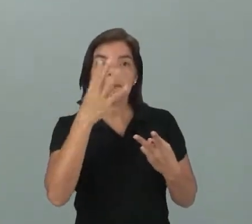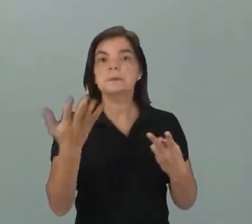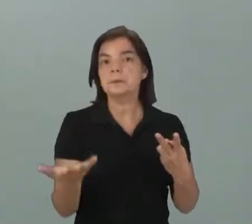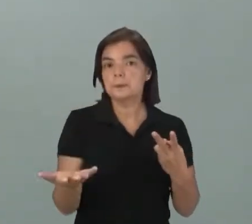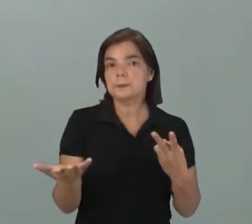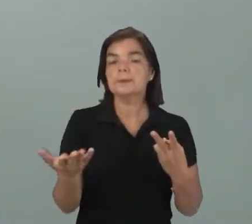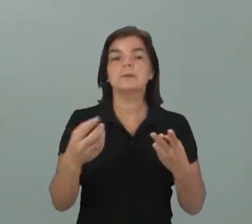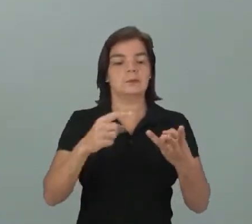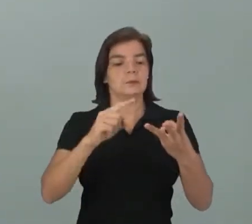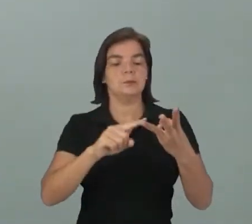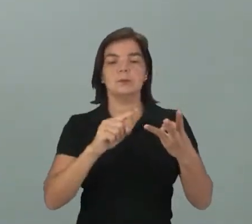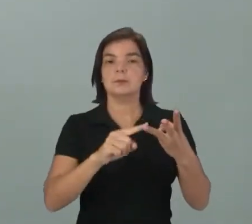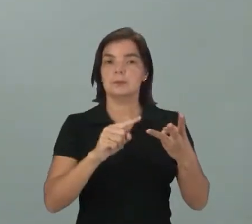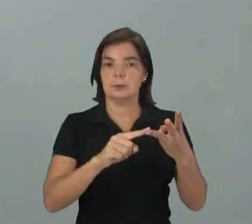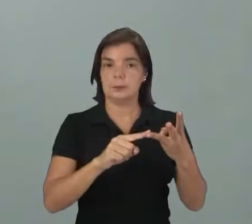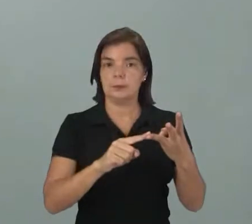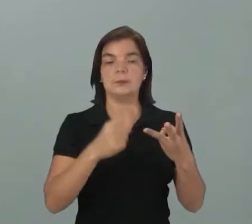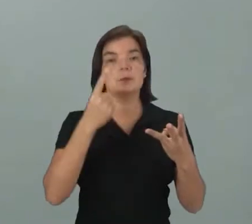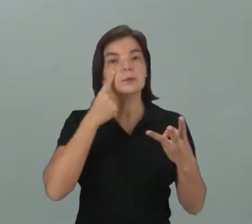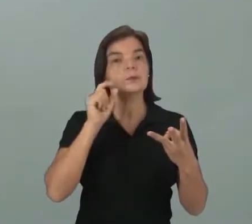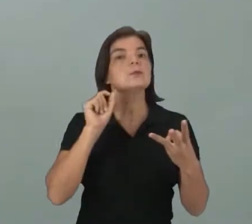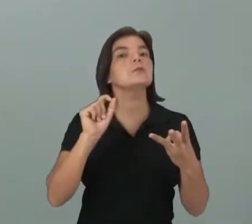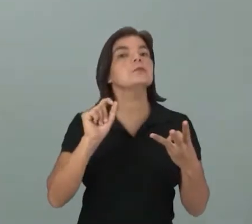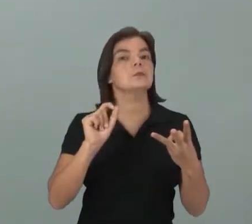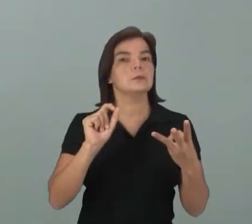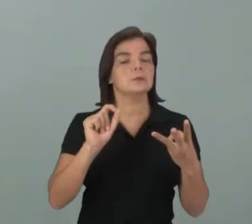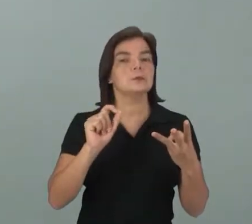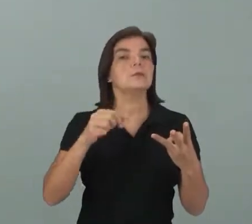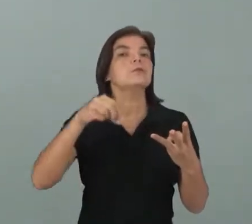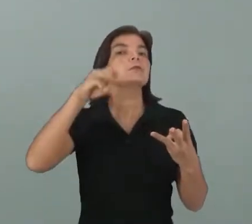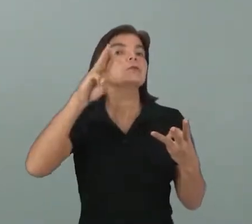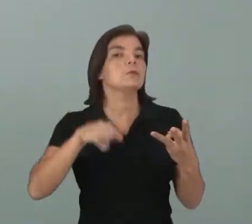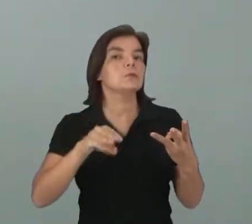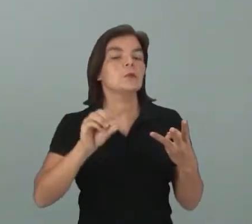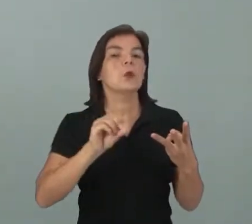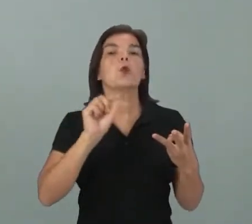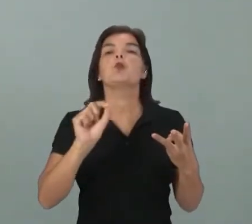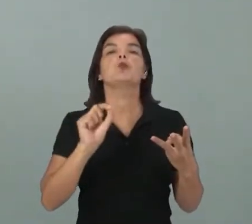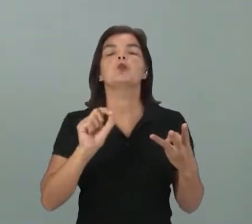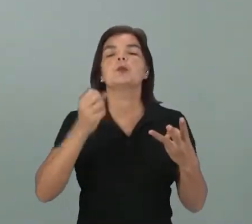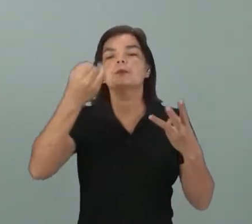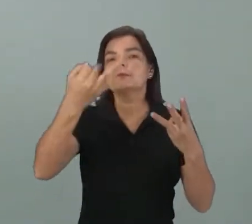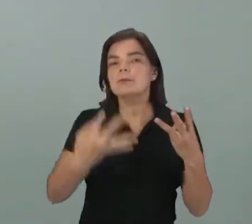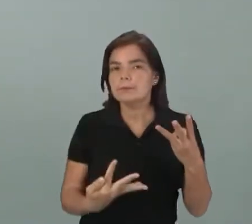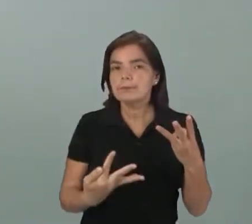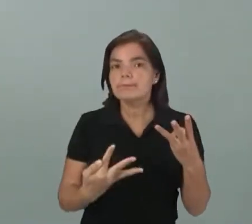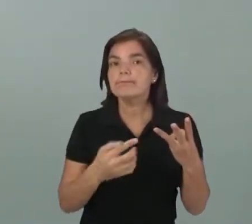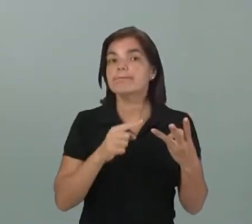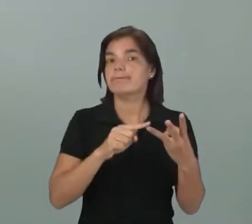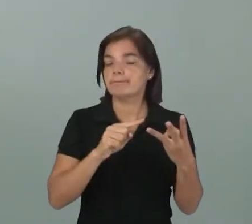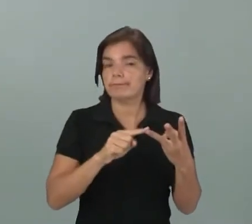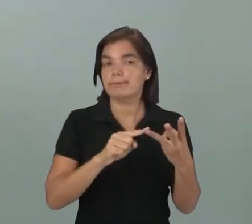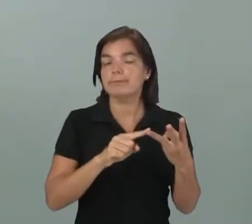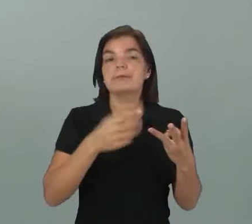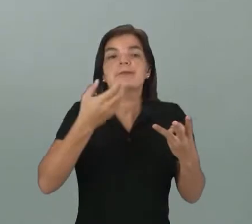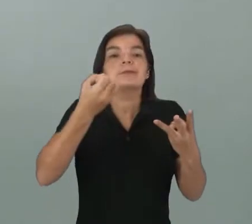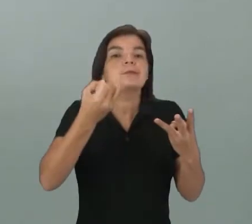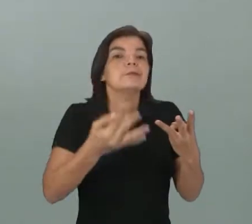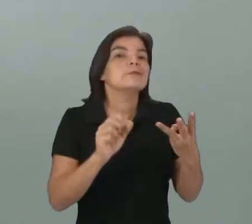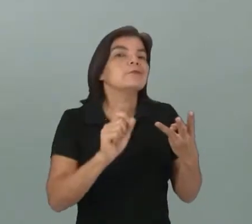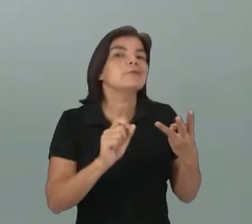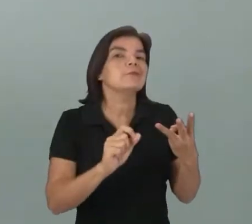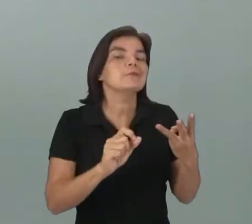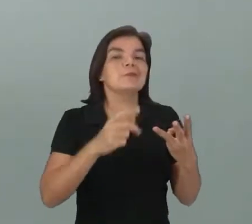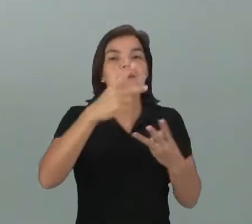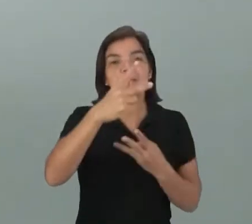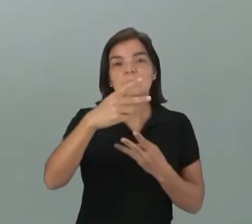assistindo. A terceira pessoa diz respeito de quem ou do que estamos falando. No caso, estamos falando a